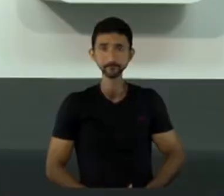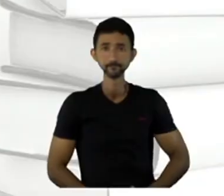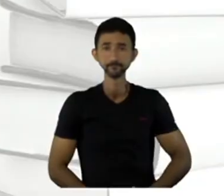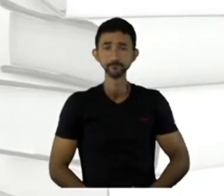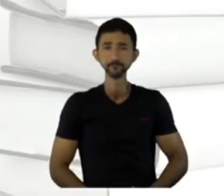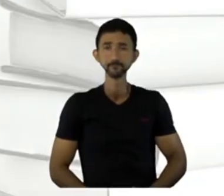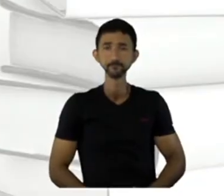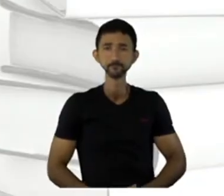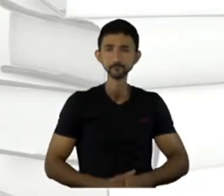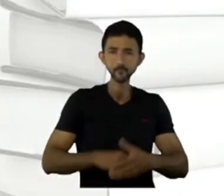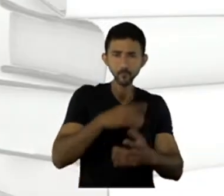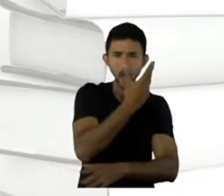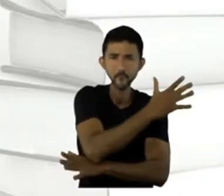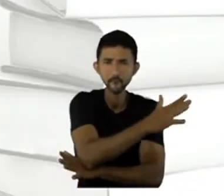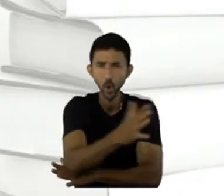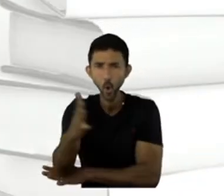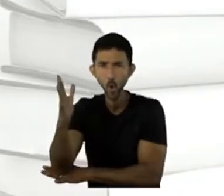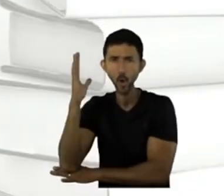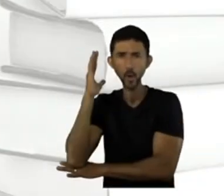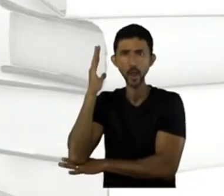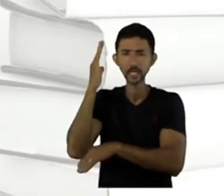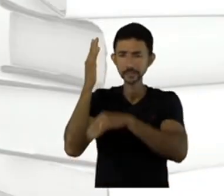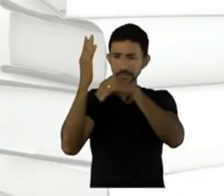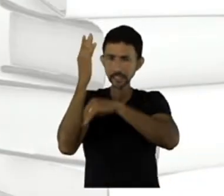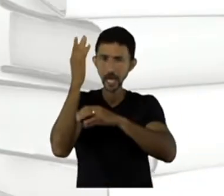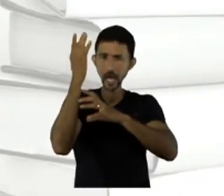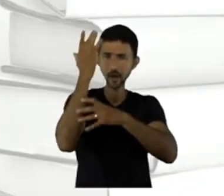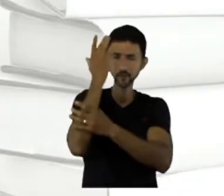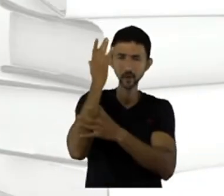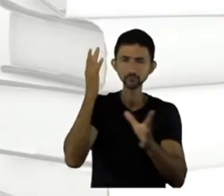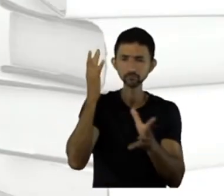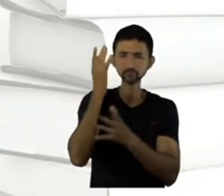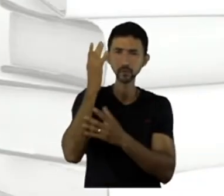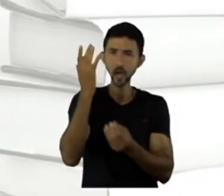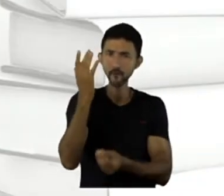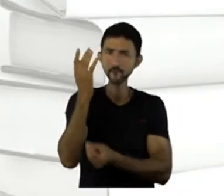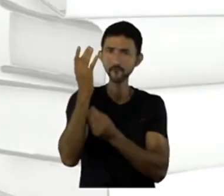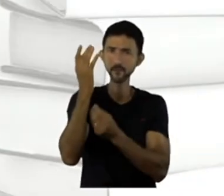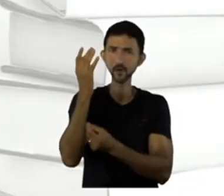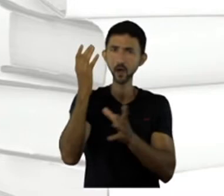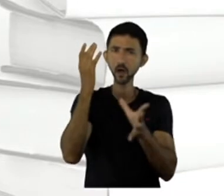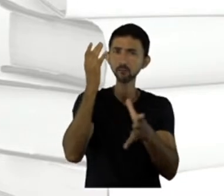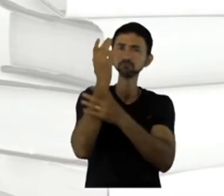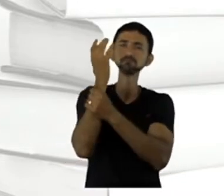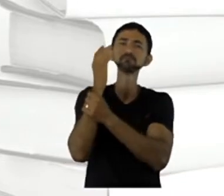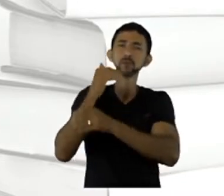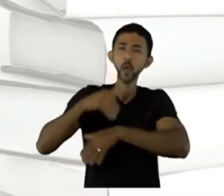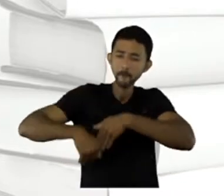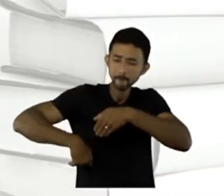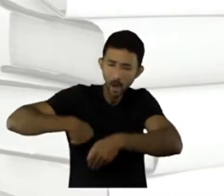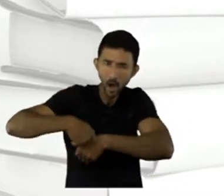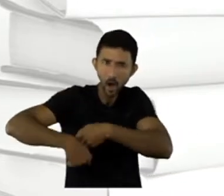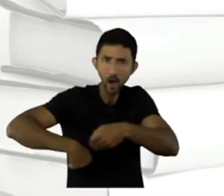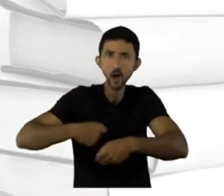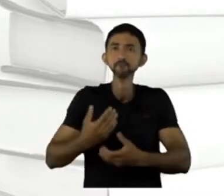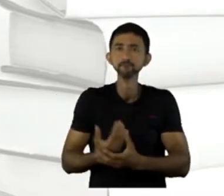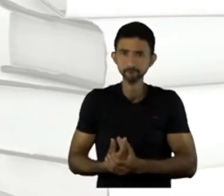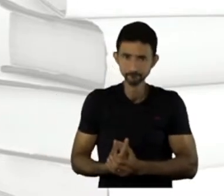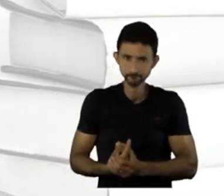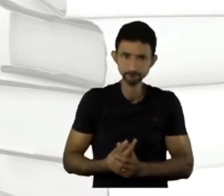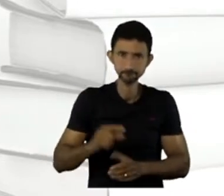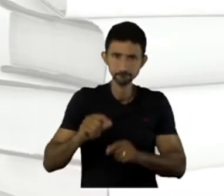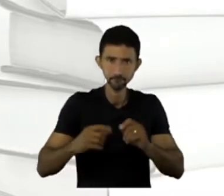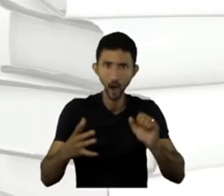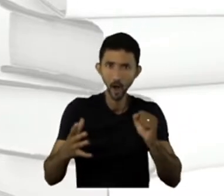então. No meio da floresta, dentro de uma árvore antiga, mora o guardião da floresta, o curupira. O